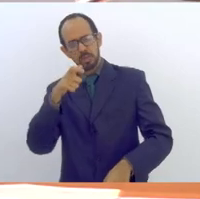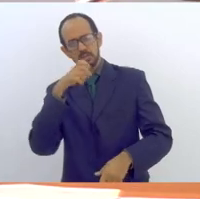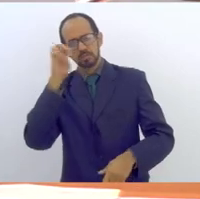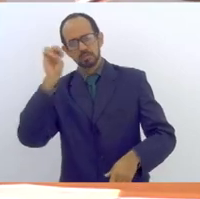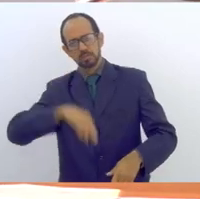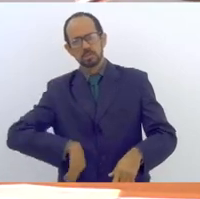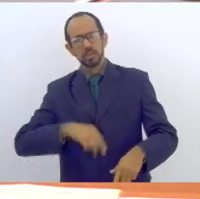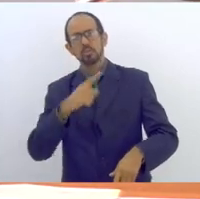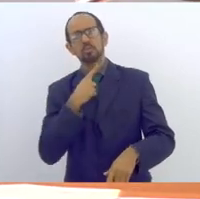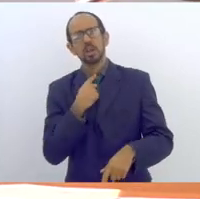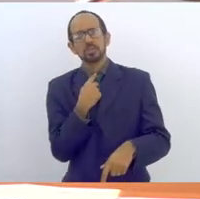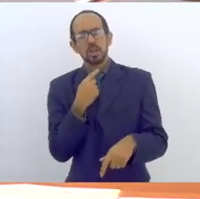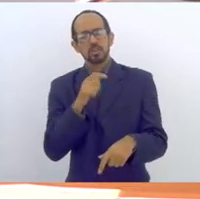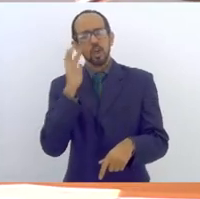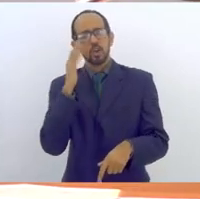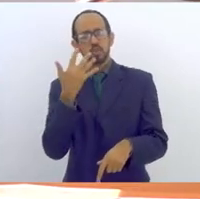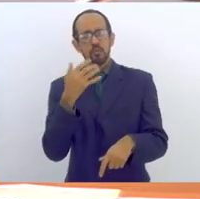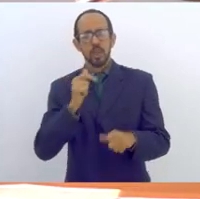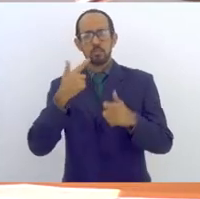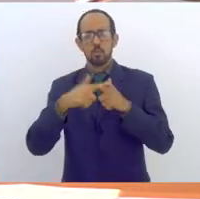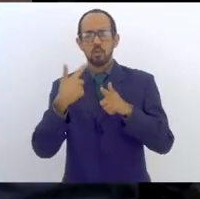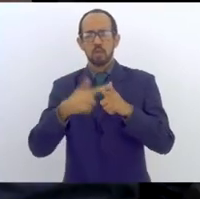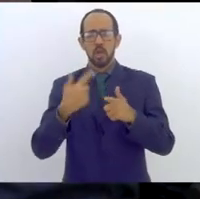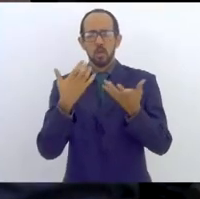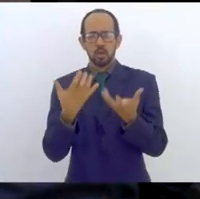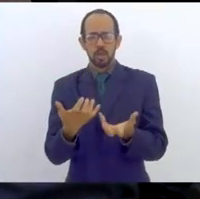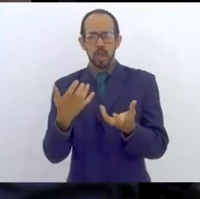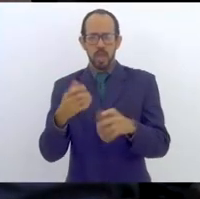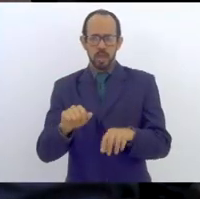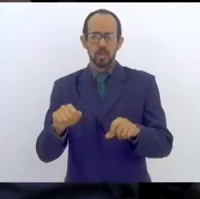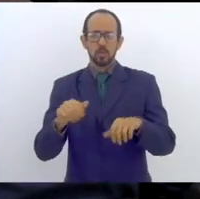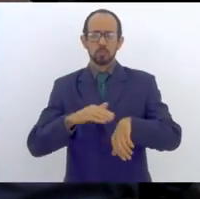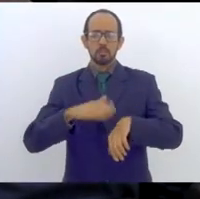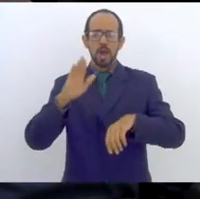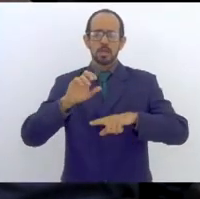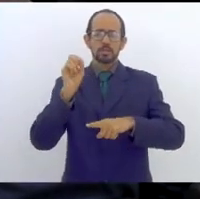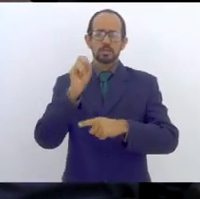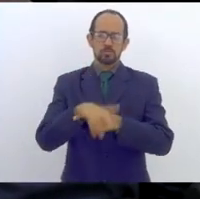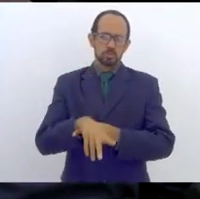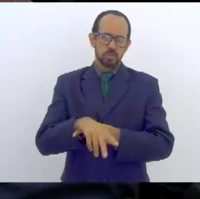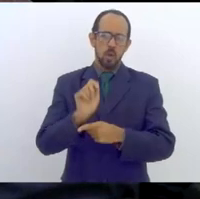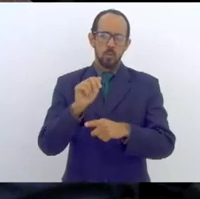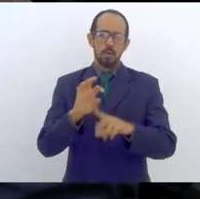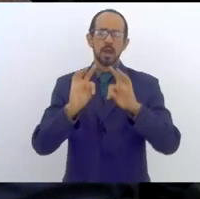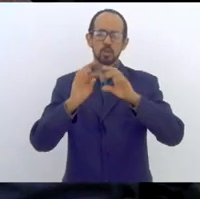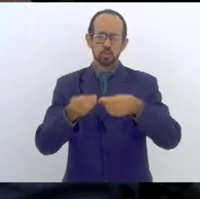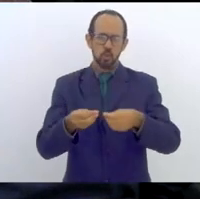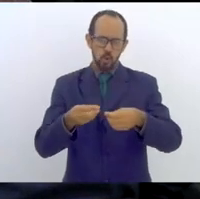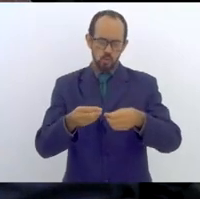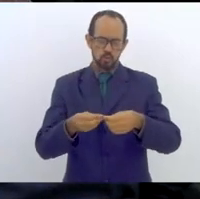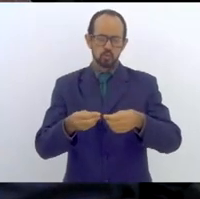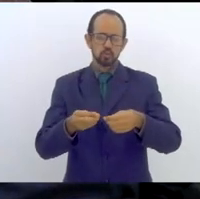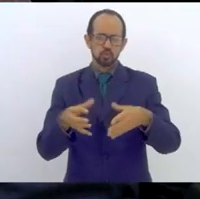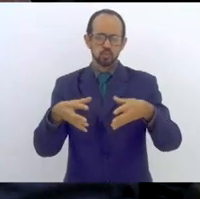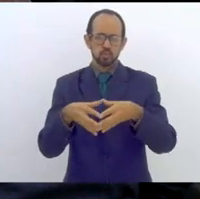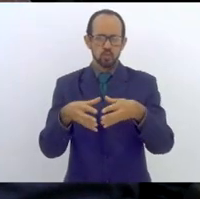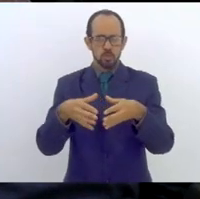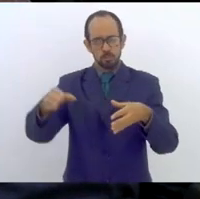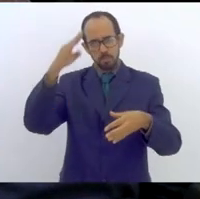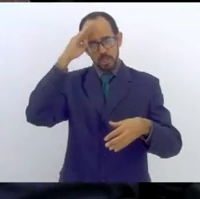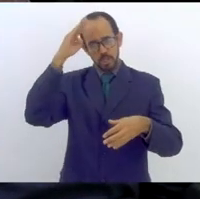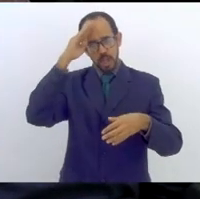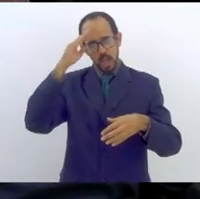o desejo de resolver Até porque eu quero um efetivo maior para todas as forças e o que a gente espera de fato é uma Polícia